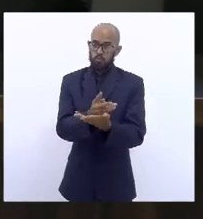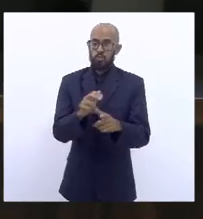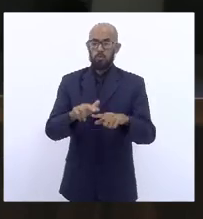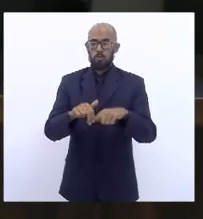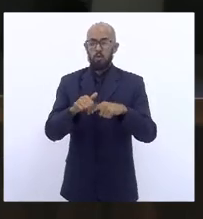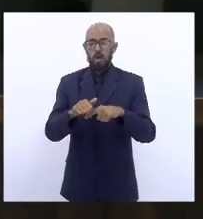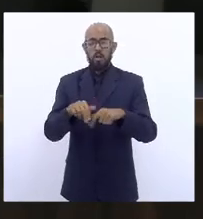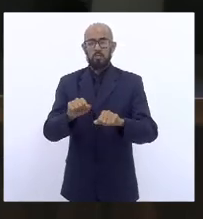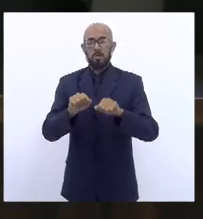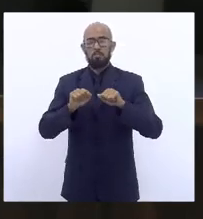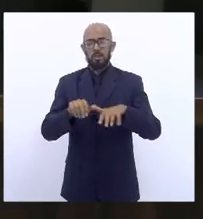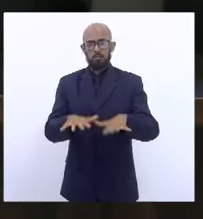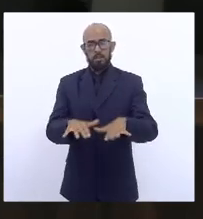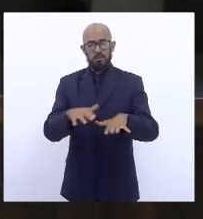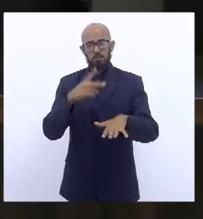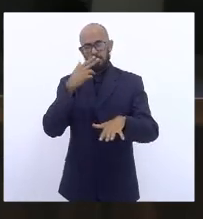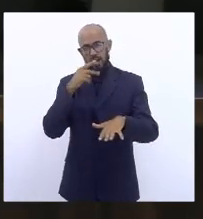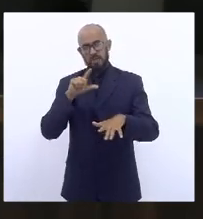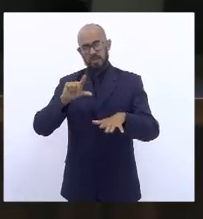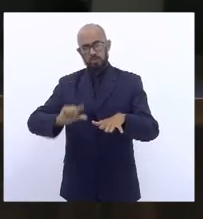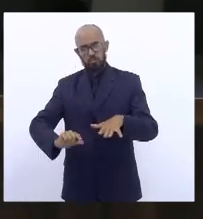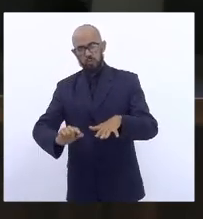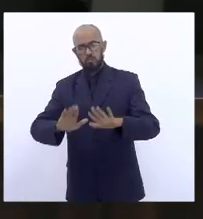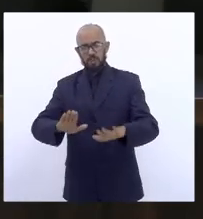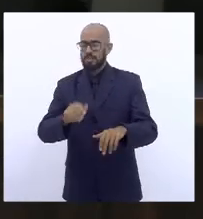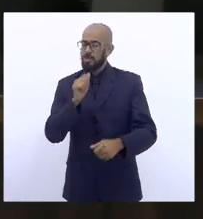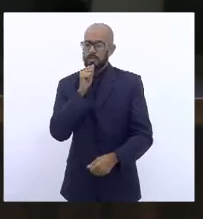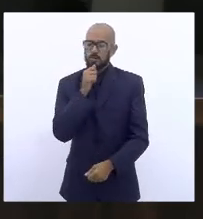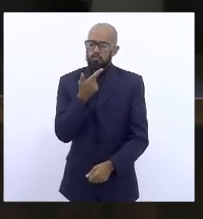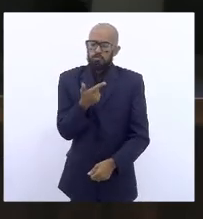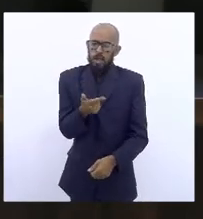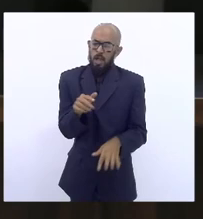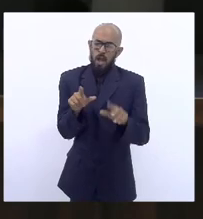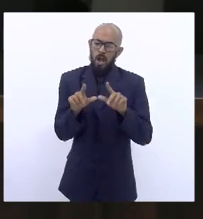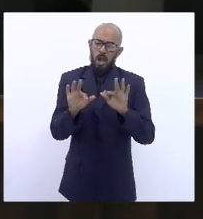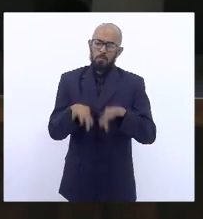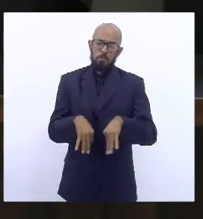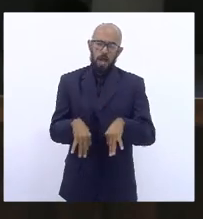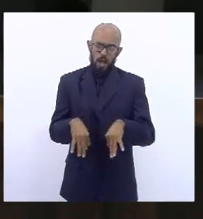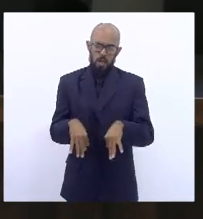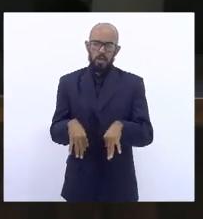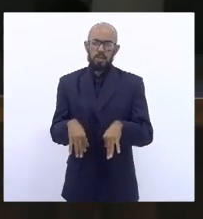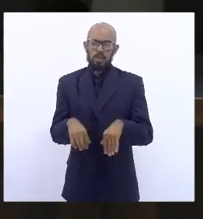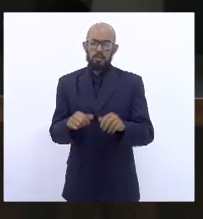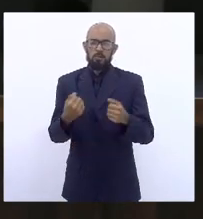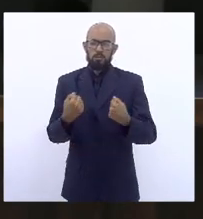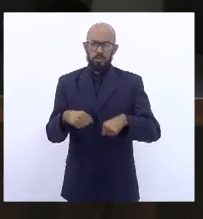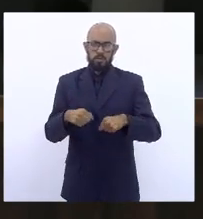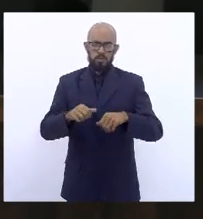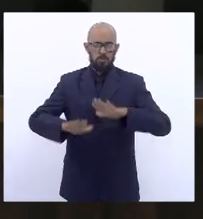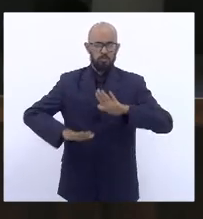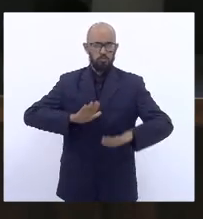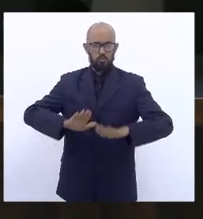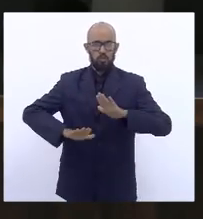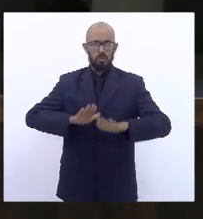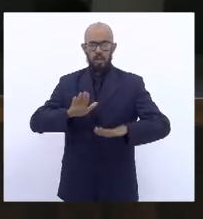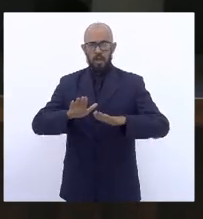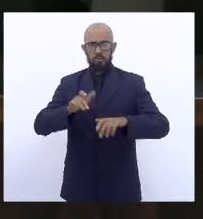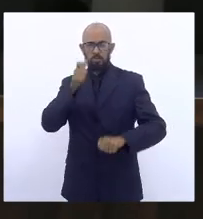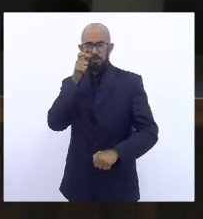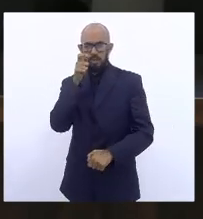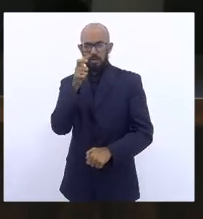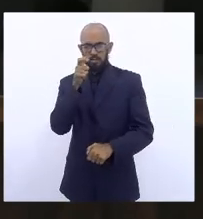pandemia parece estar arrefecendo, mas ainda não acabou, não passou, e é preciso ainda muito cuidado, muita